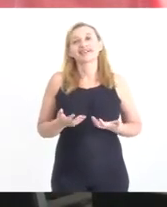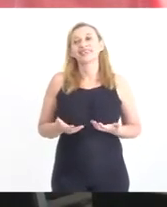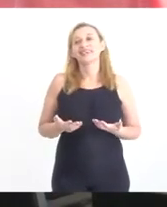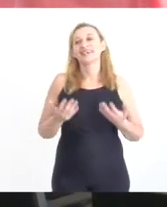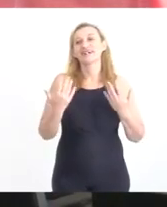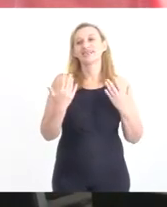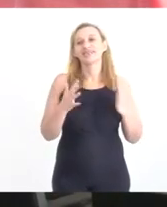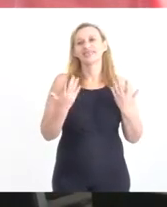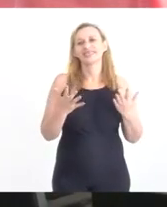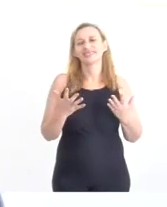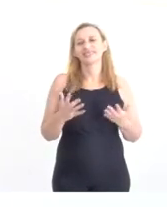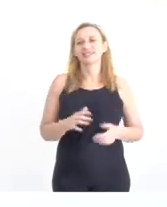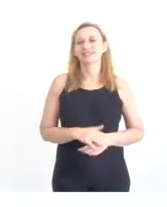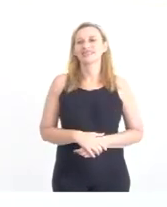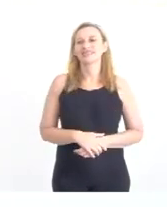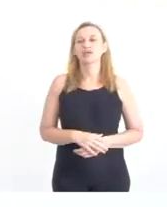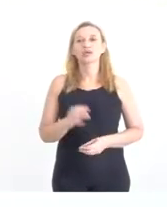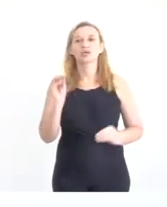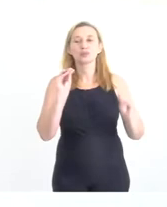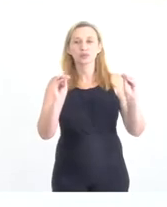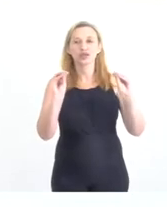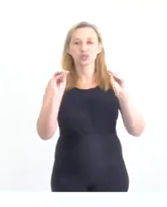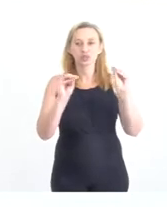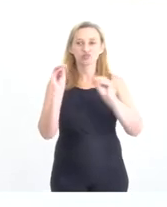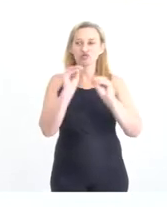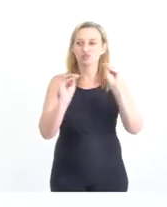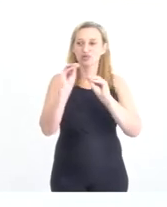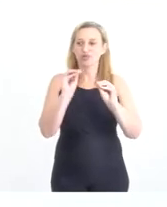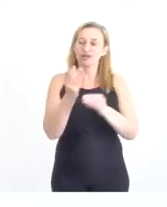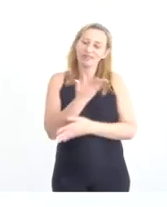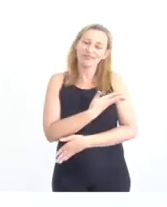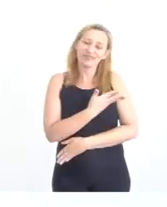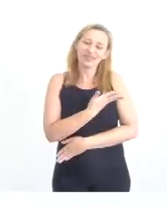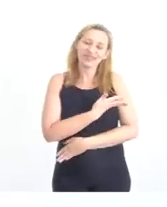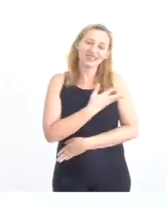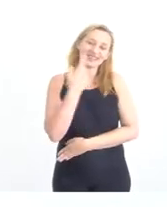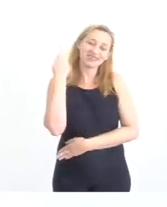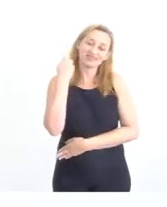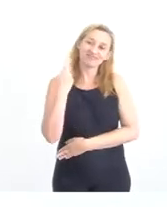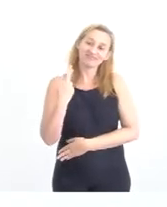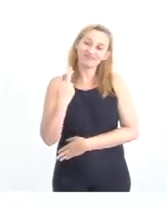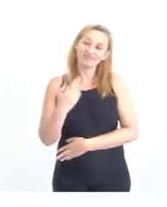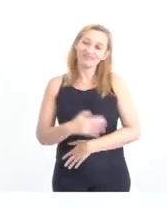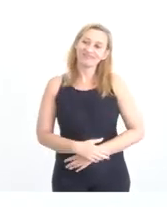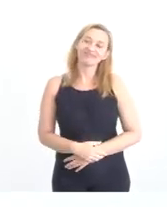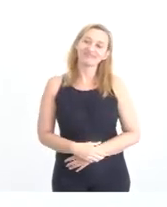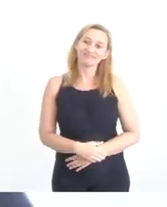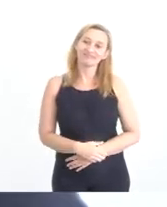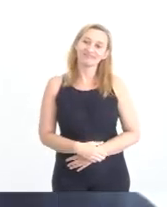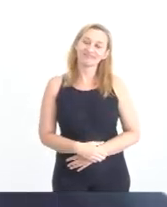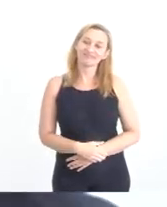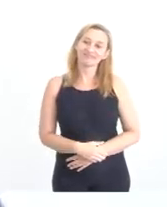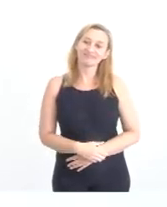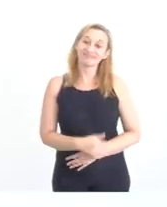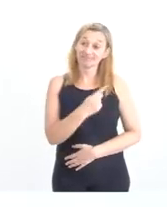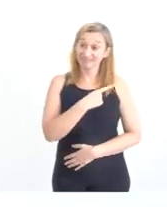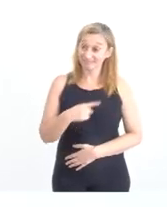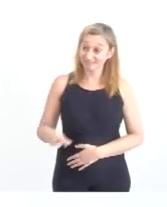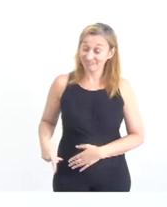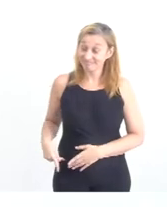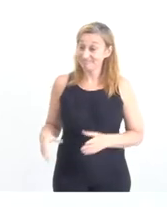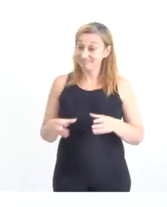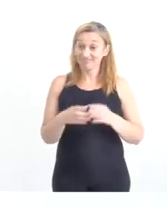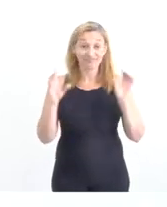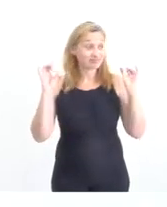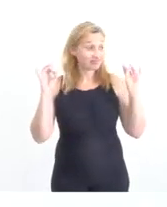cumprimentar mandando aqui de longe um beijo afetuoso na minha amiga e companheira Renata Souza que Preside esta